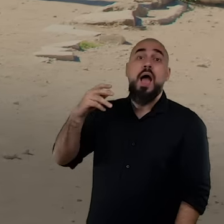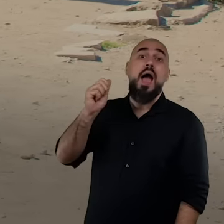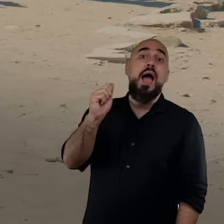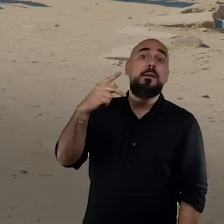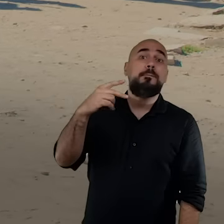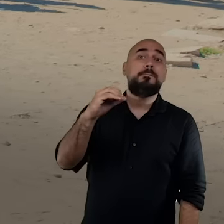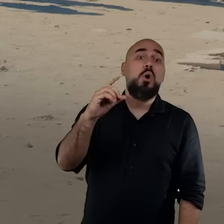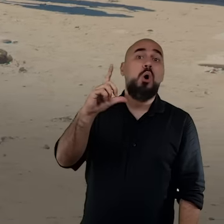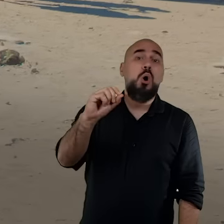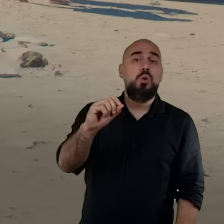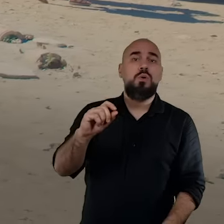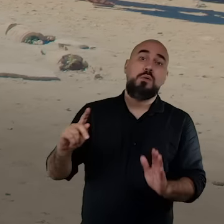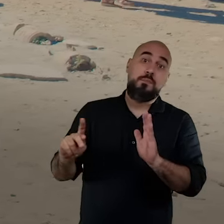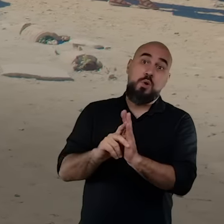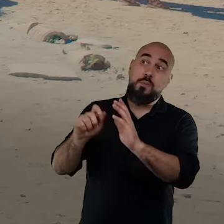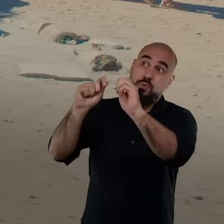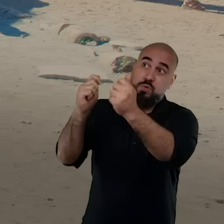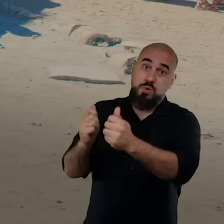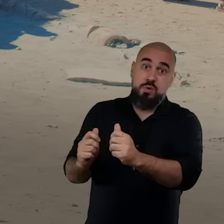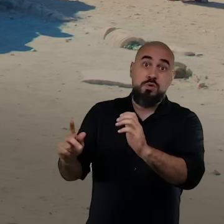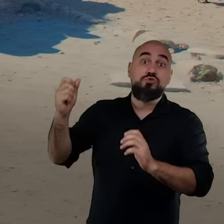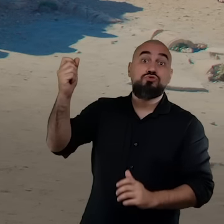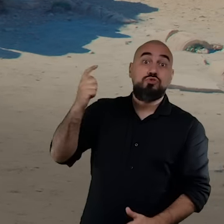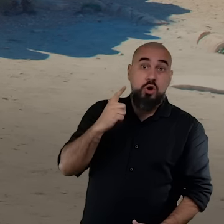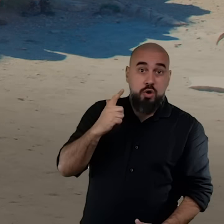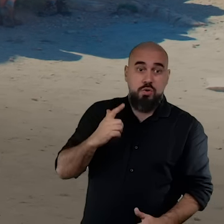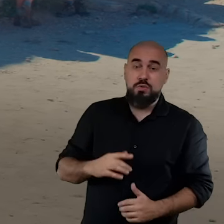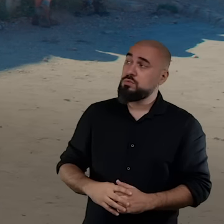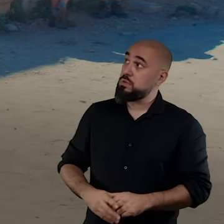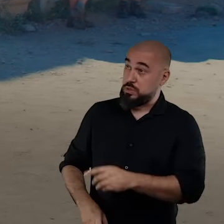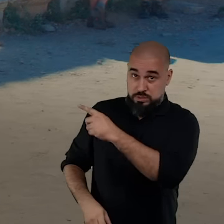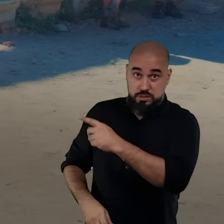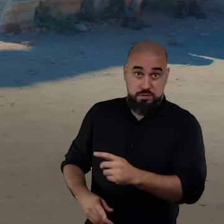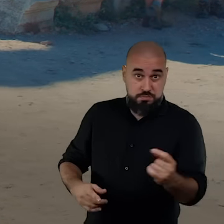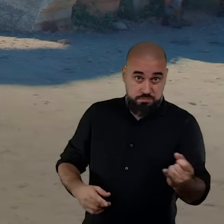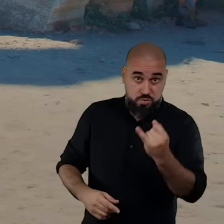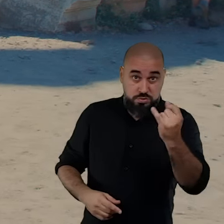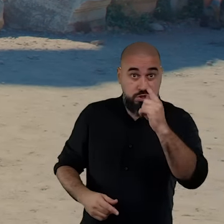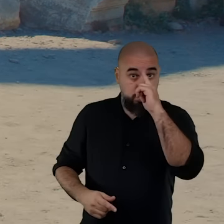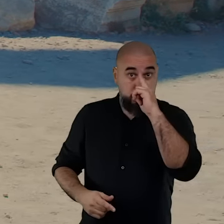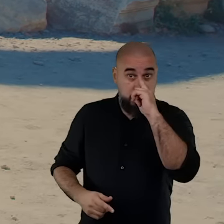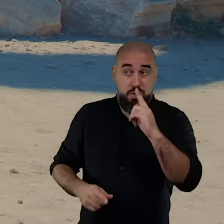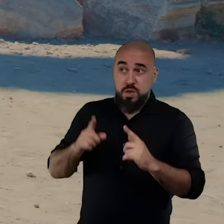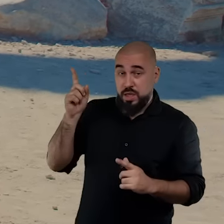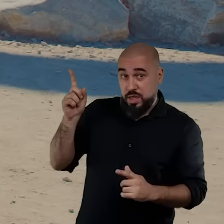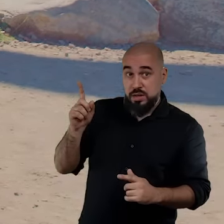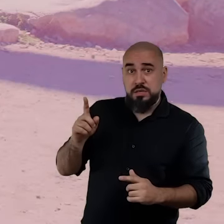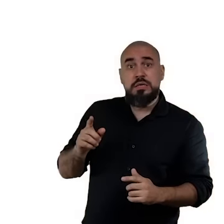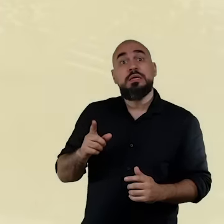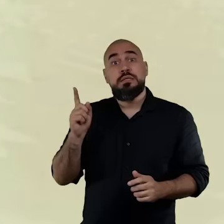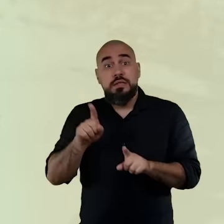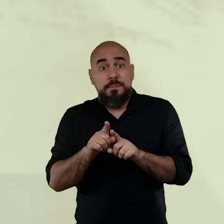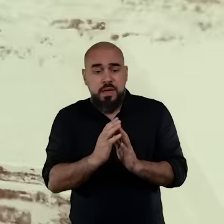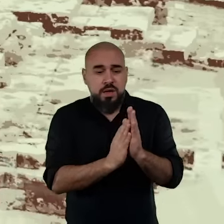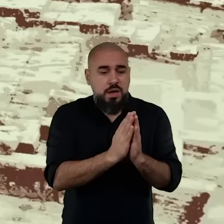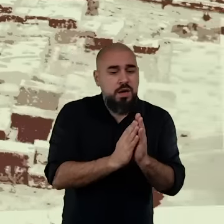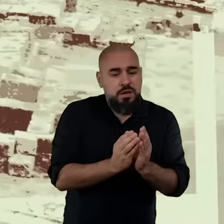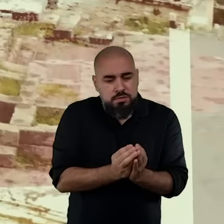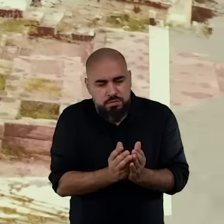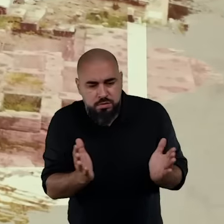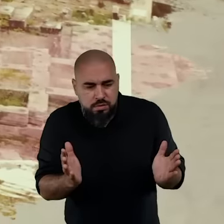sol. Apolo era uma divindade muito importante da mitologia grega, inclusive o grande oráculo de Delfos, que